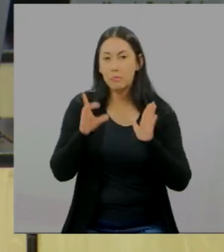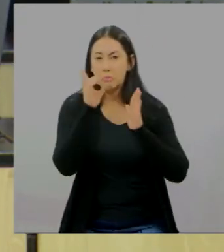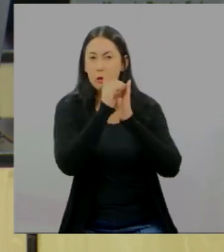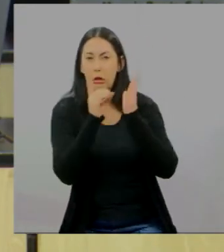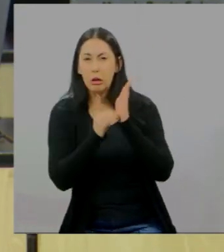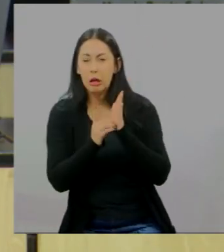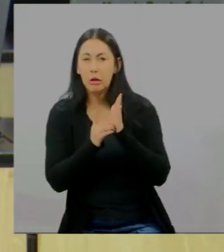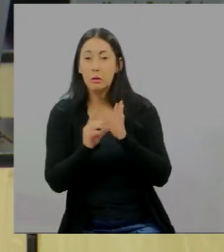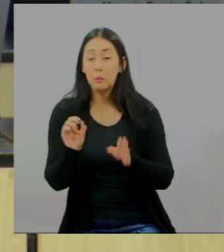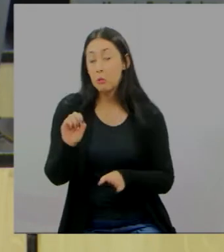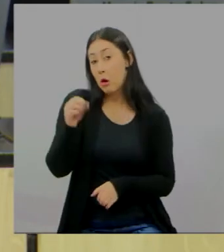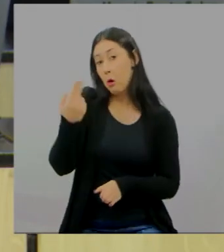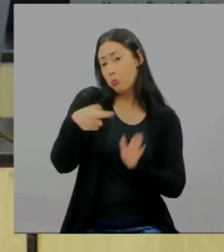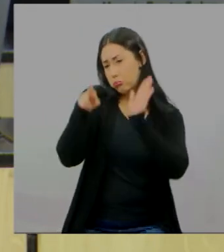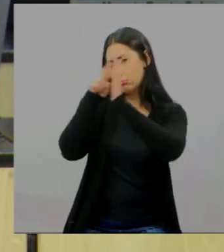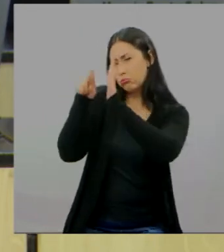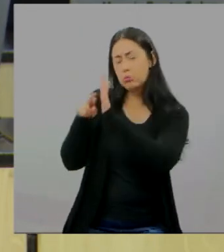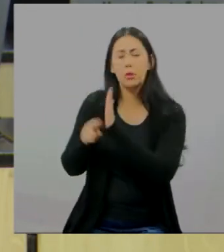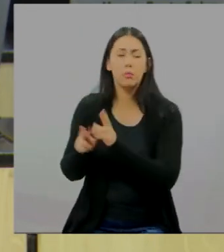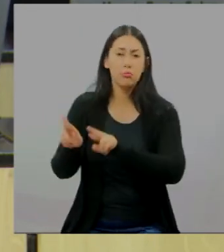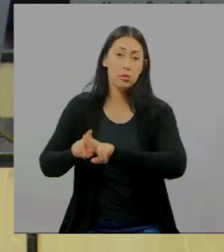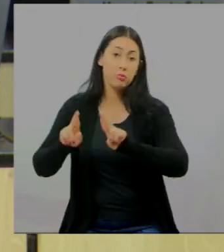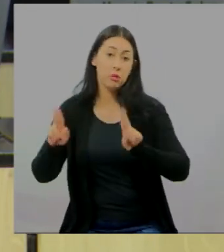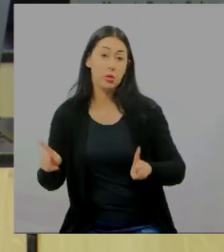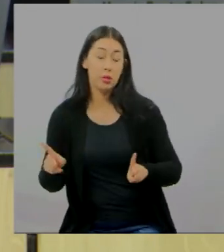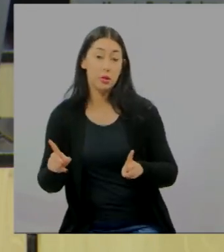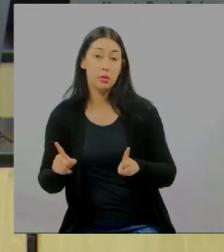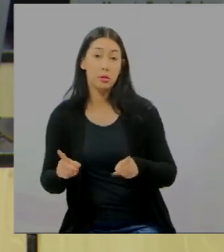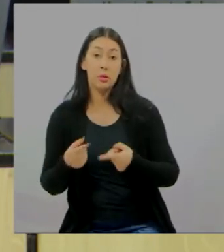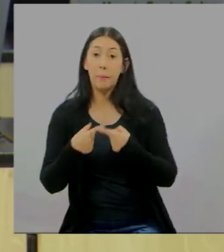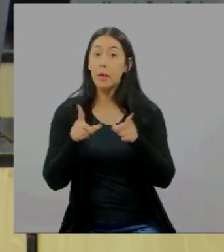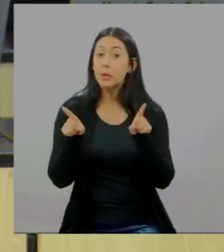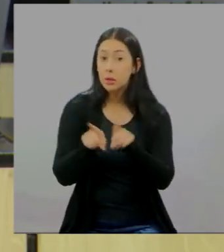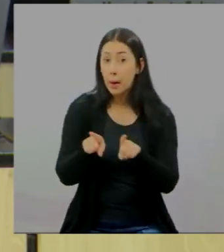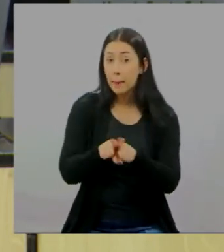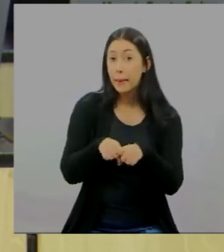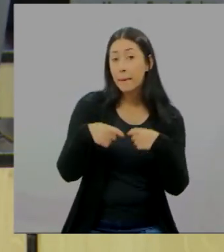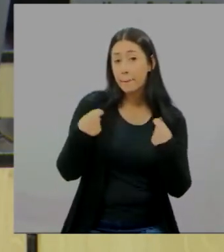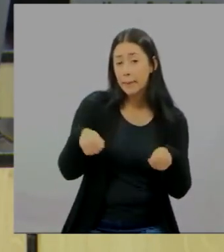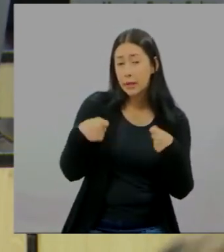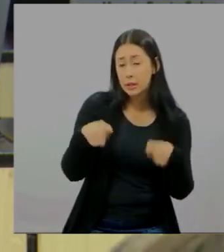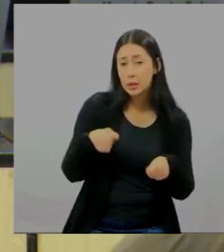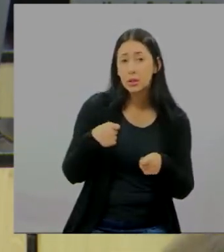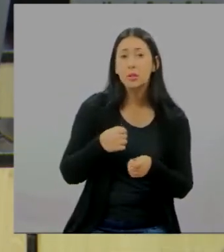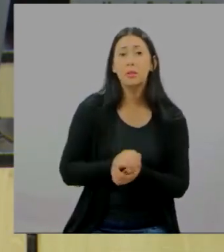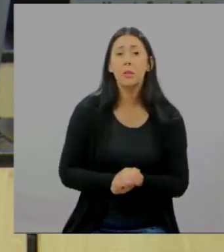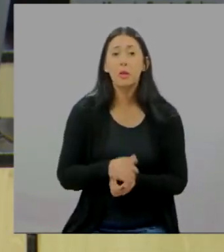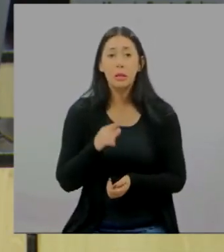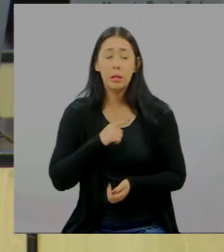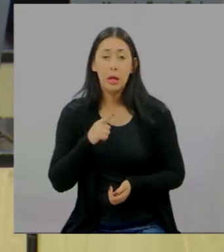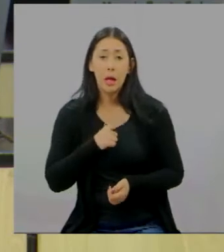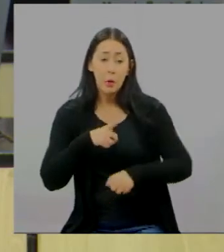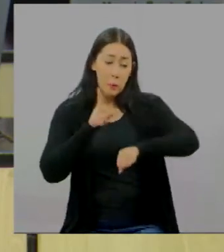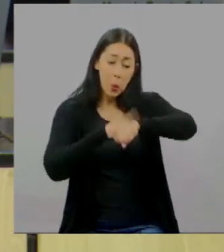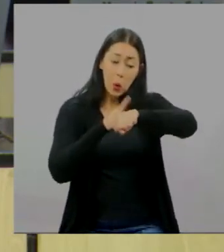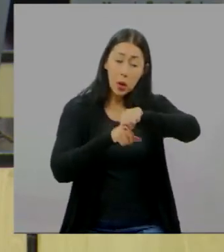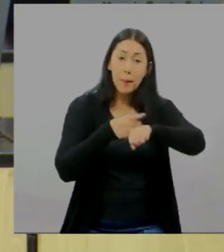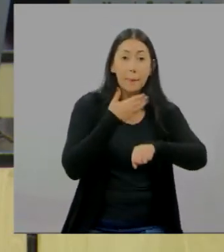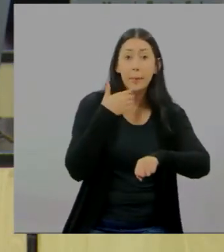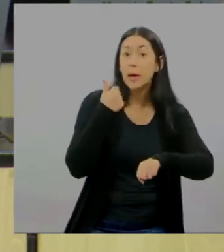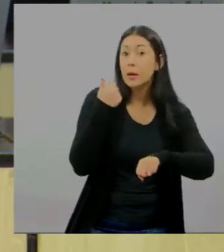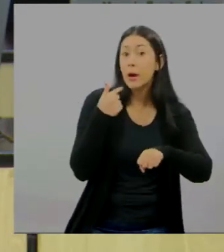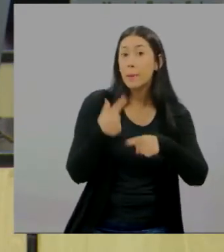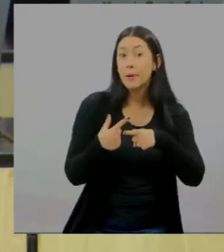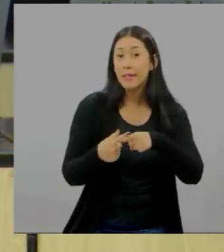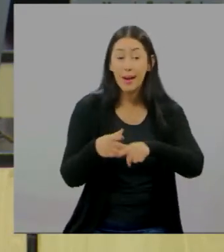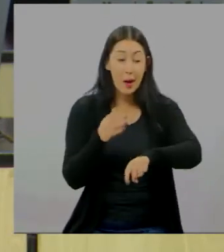em outras normas estaduais ou federais, ainda bem condicionadas ao funcionamento e às opções de horário de trabalho, não dá a